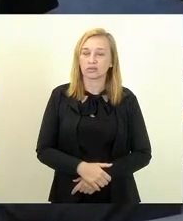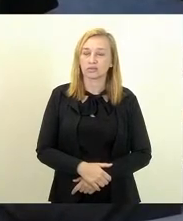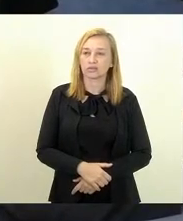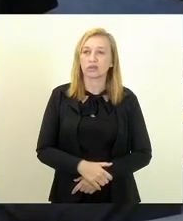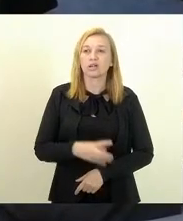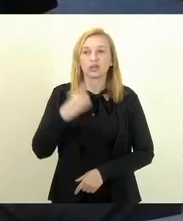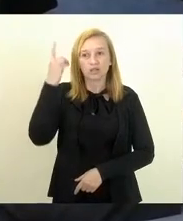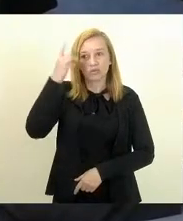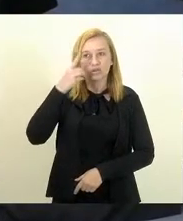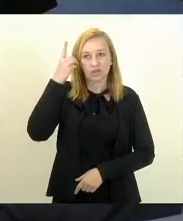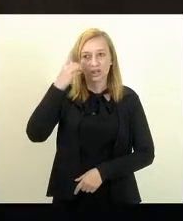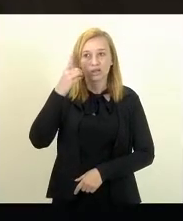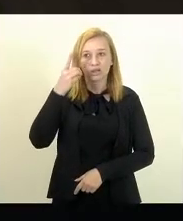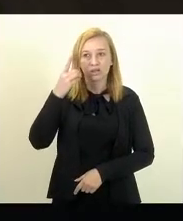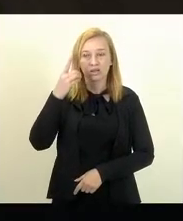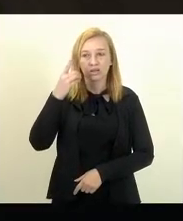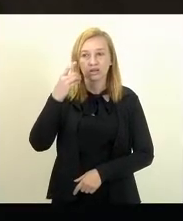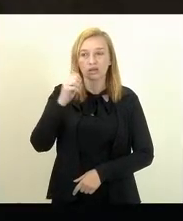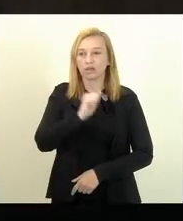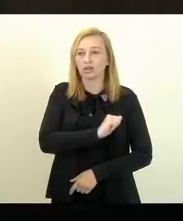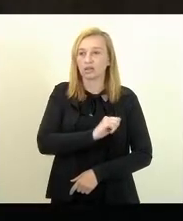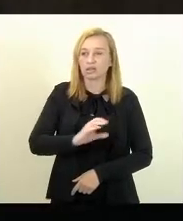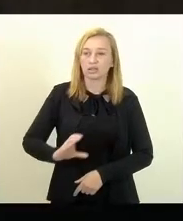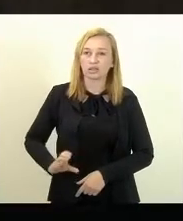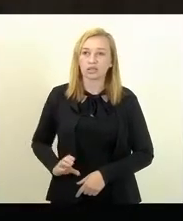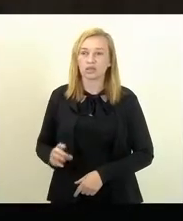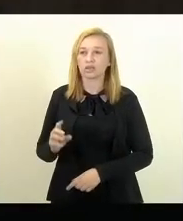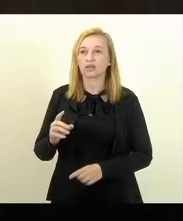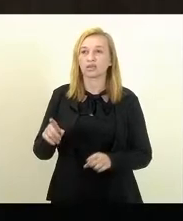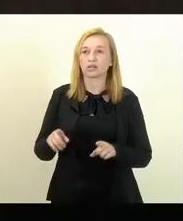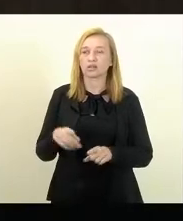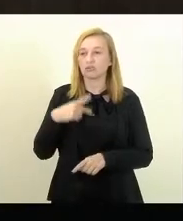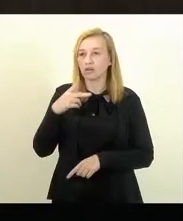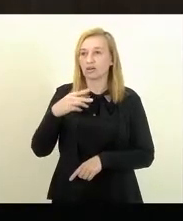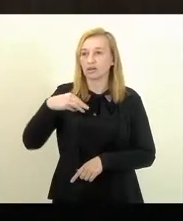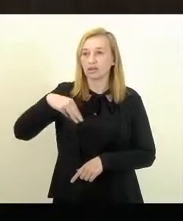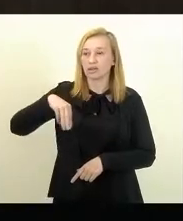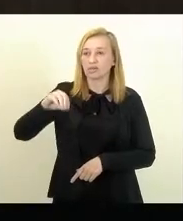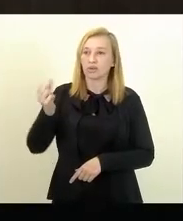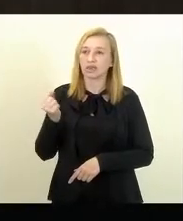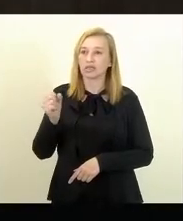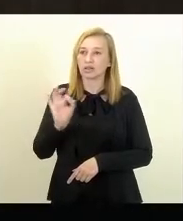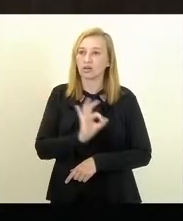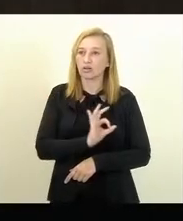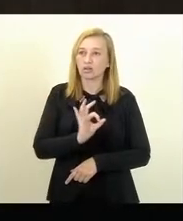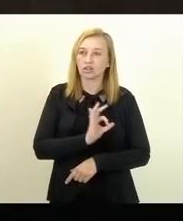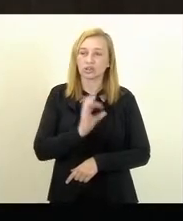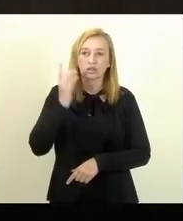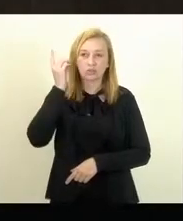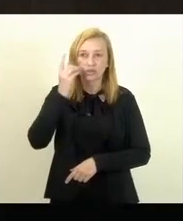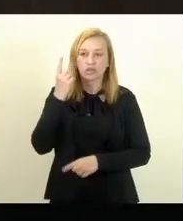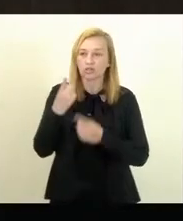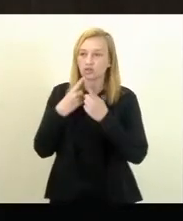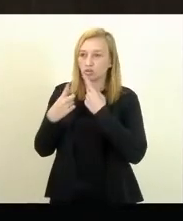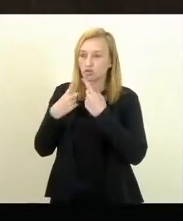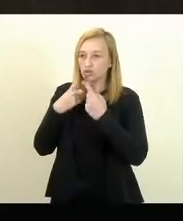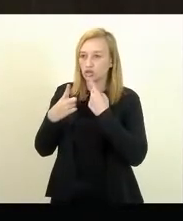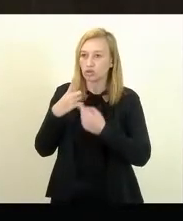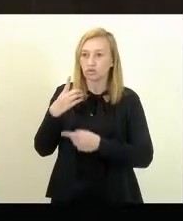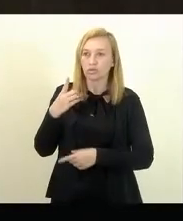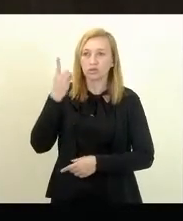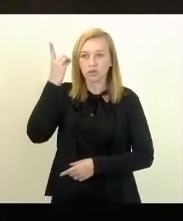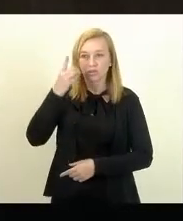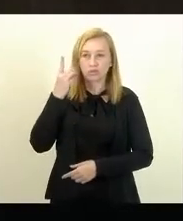Deputado André Siciliano, até me dirijo aqui à deputada Marta Rocha, porque naquele momento eu estava discutindo com o deputado Márcio Pacheco, deputada Marta Rocha, uma